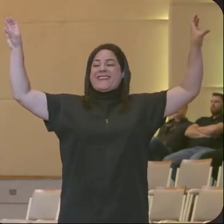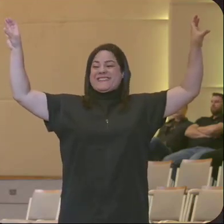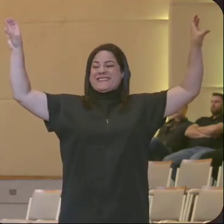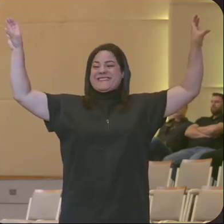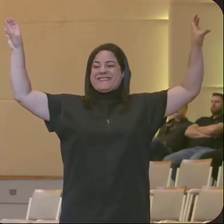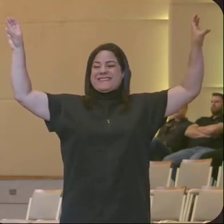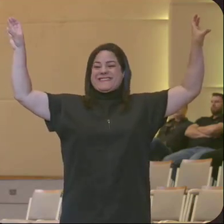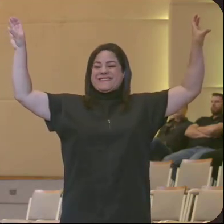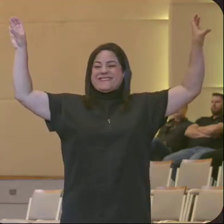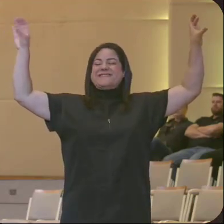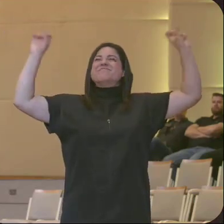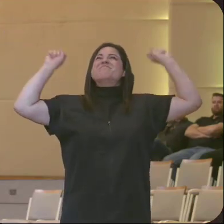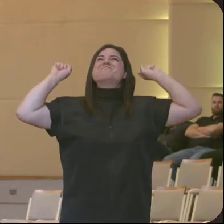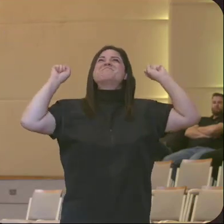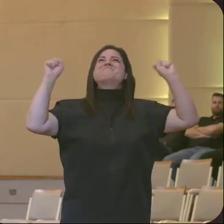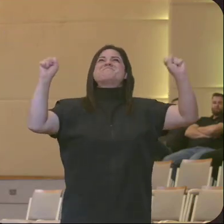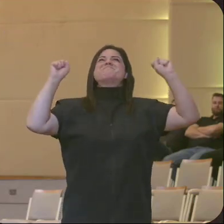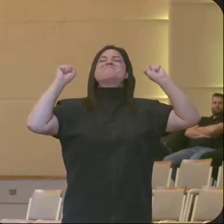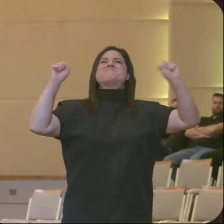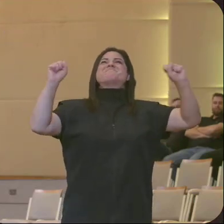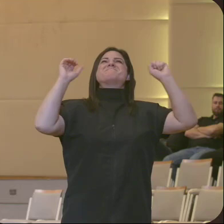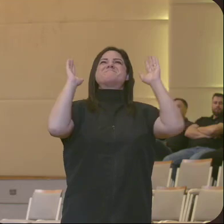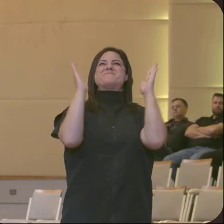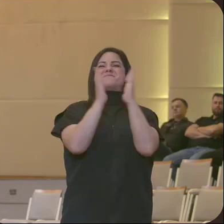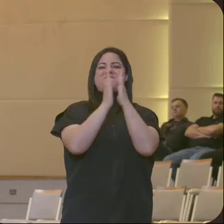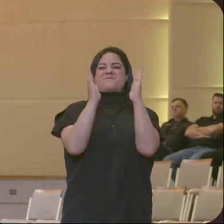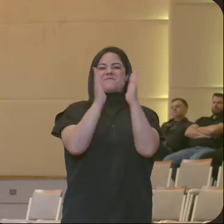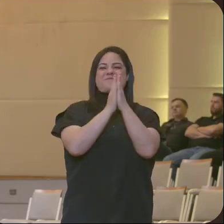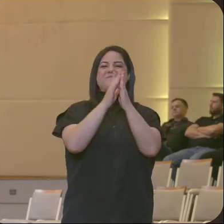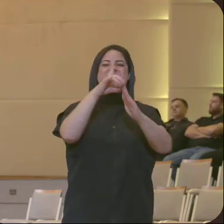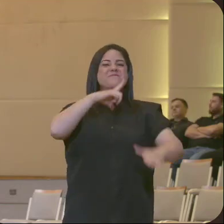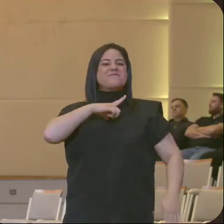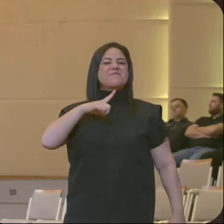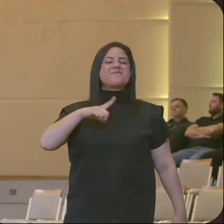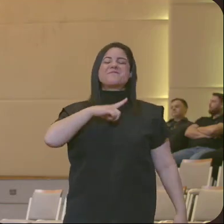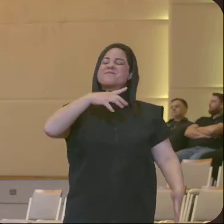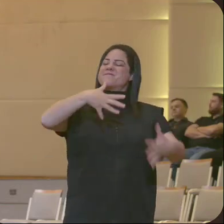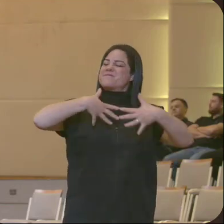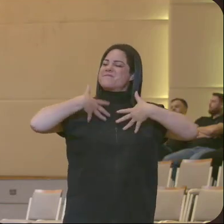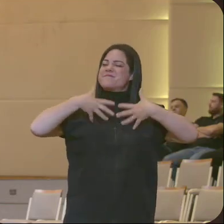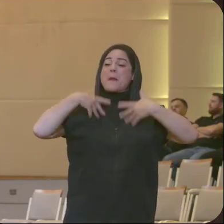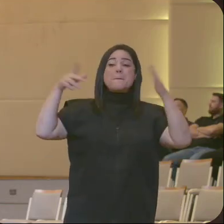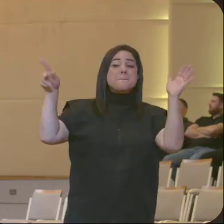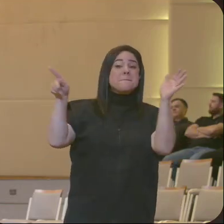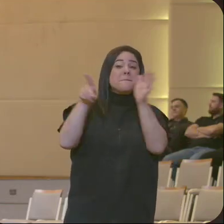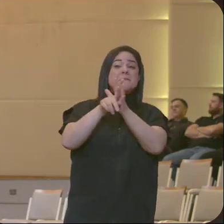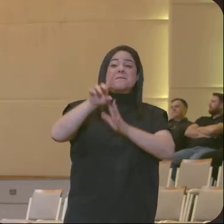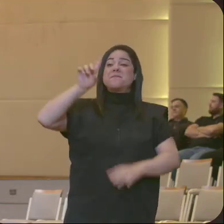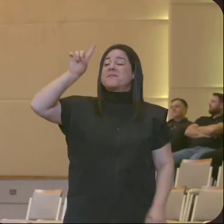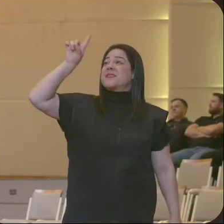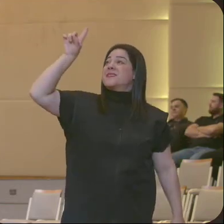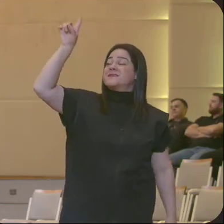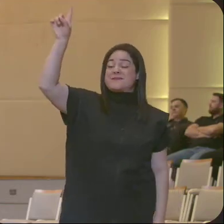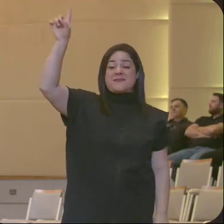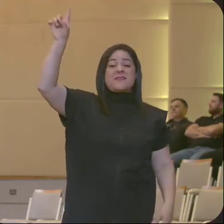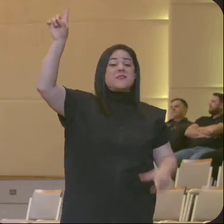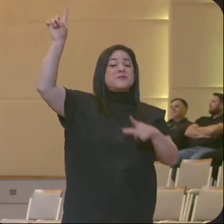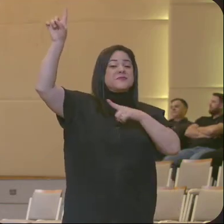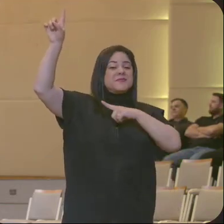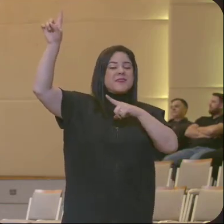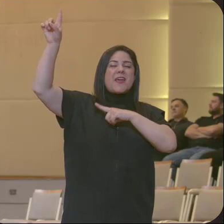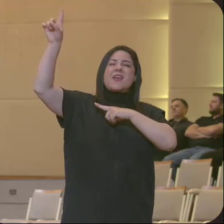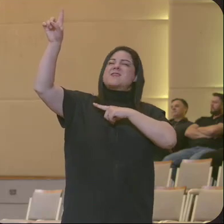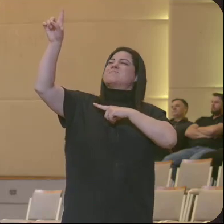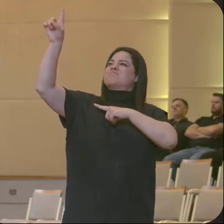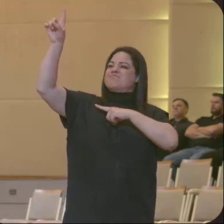dele. E ele podia orar e receber essa alegria que vem de Deus, que vem do alto,